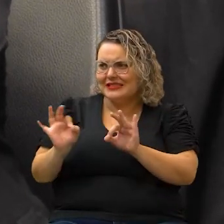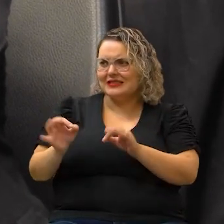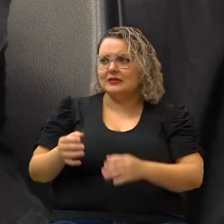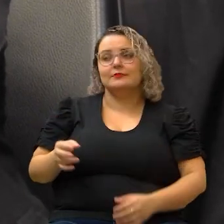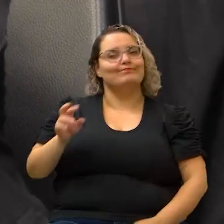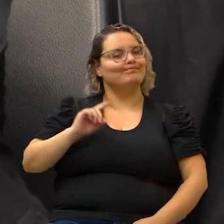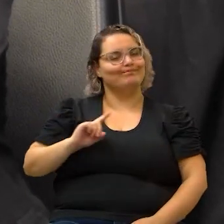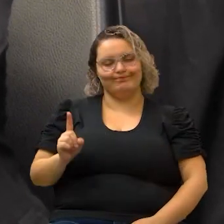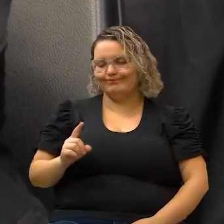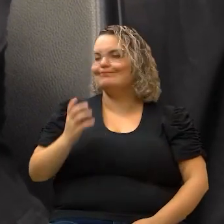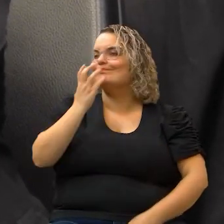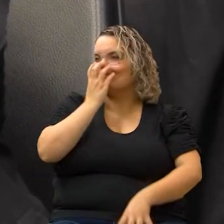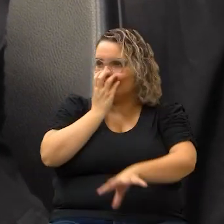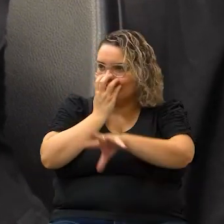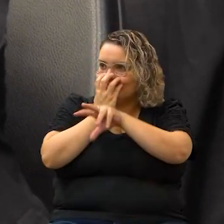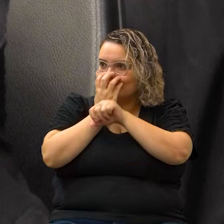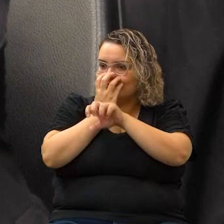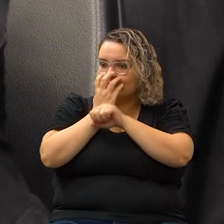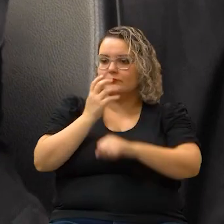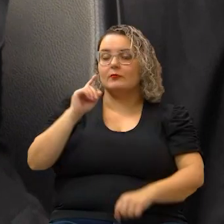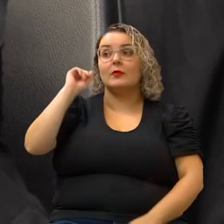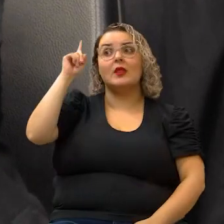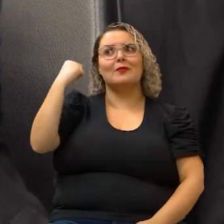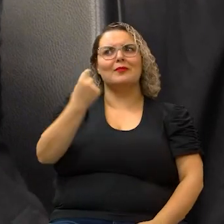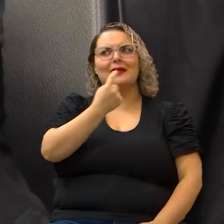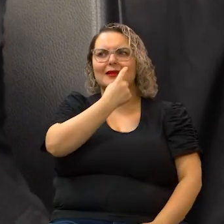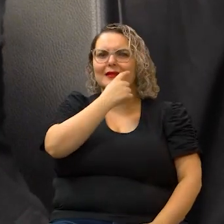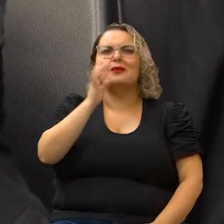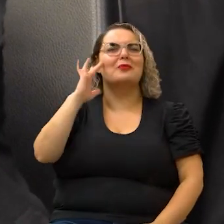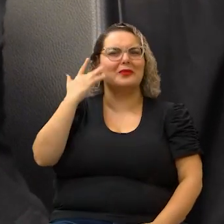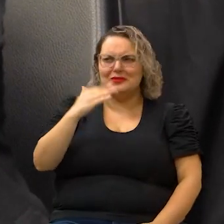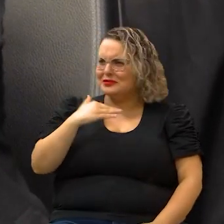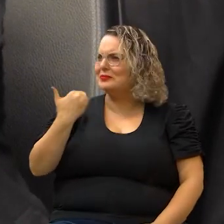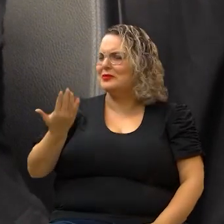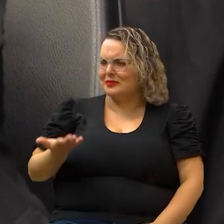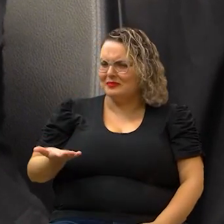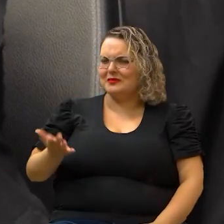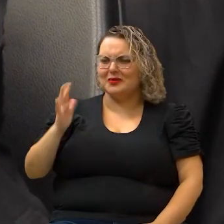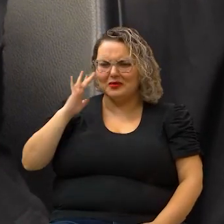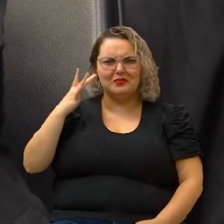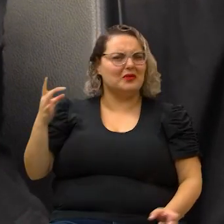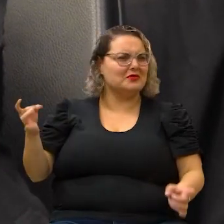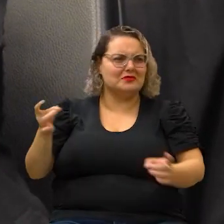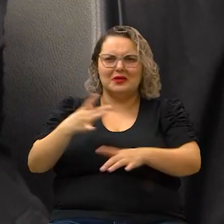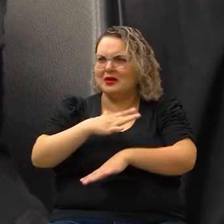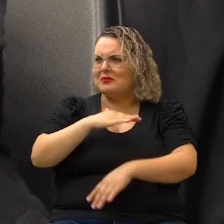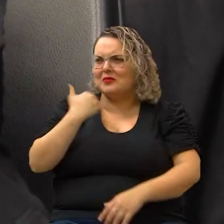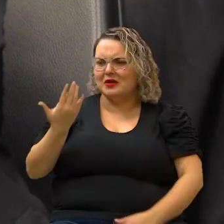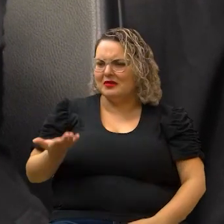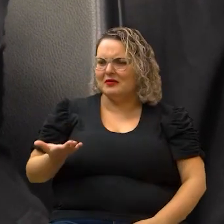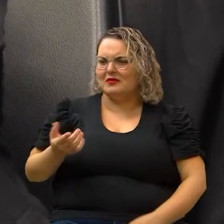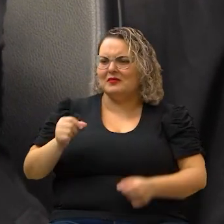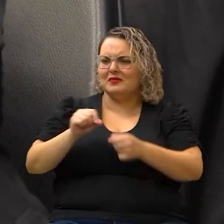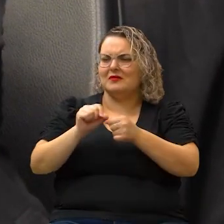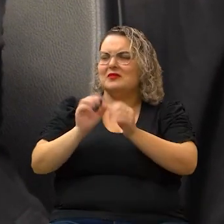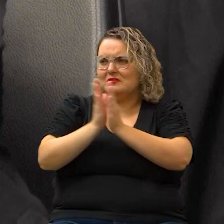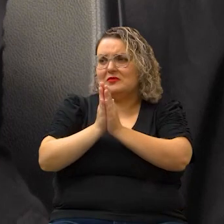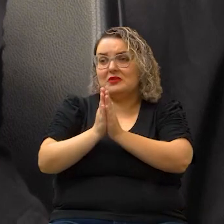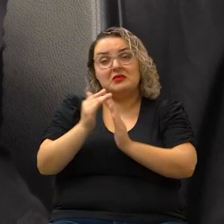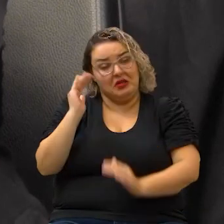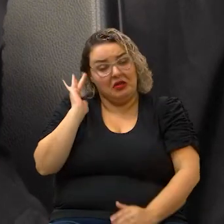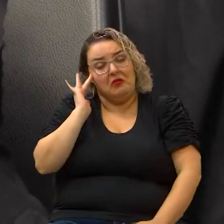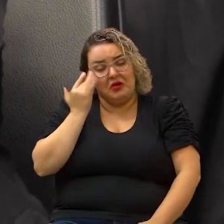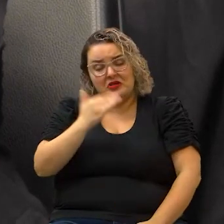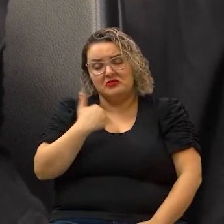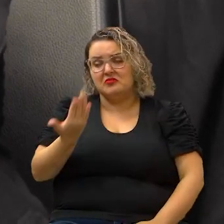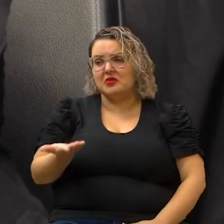fazer? Falou, não, o senhor vai ter que ser entubado. Mina, aí eu achei que eu ia morrer. Eu falei, acho que acabou meu tempo, então eu já vou até fazer uma oração, porque eu acho que